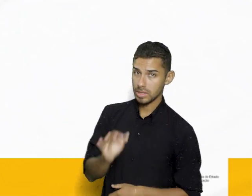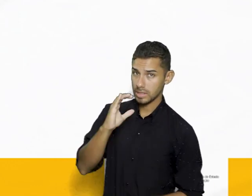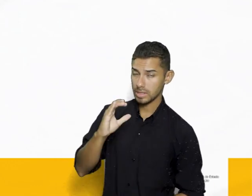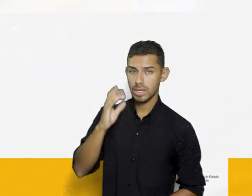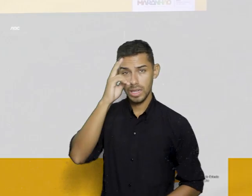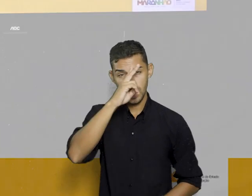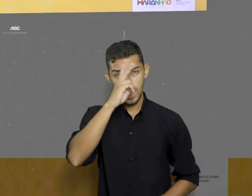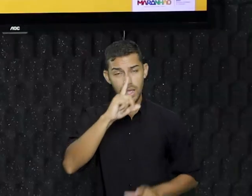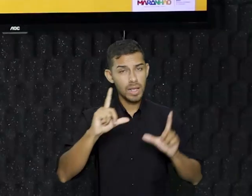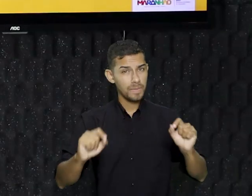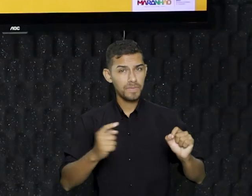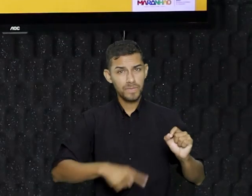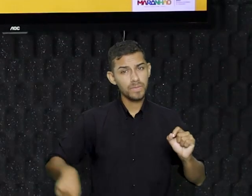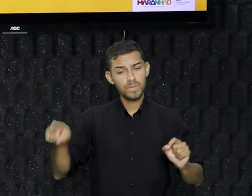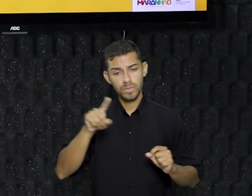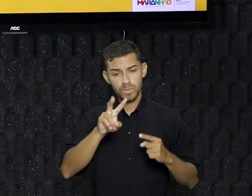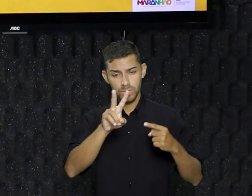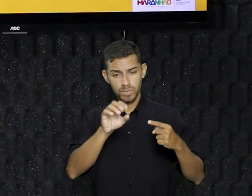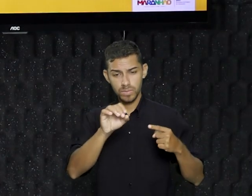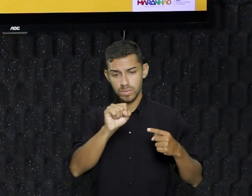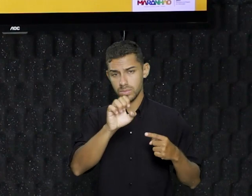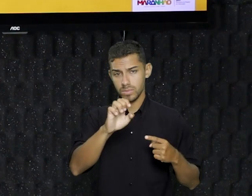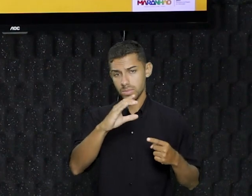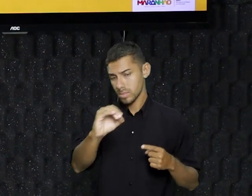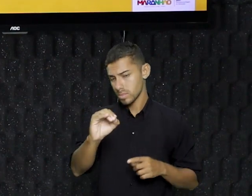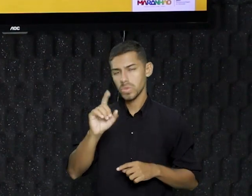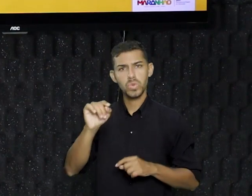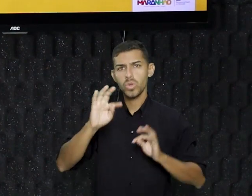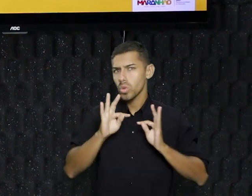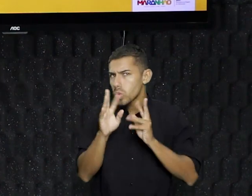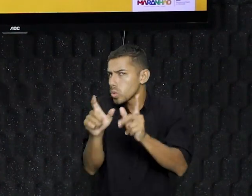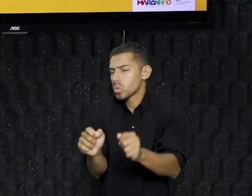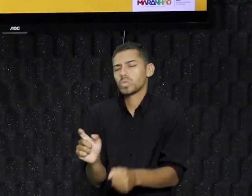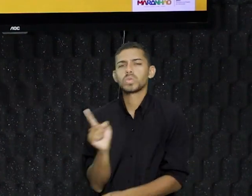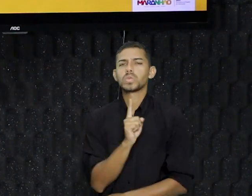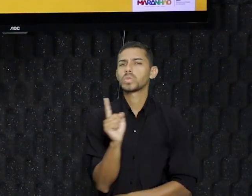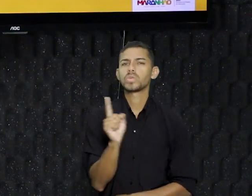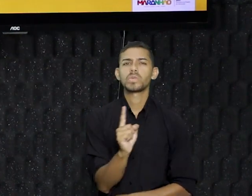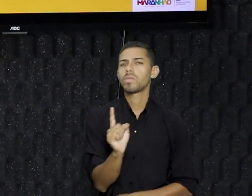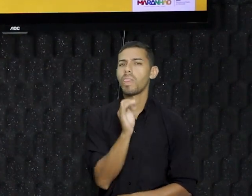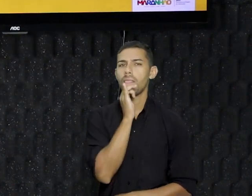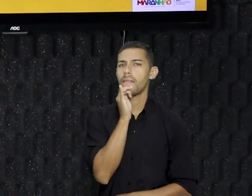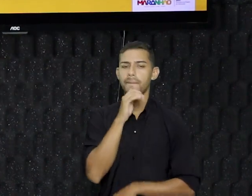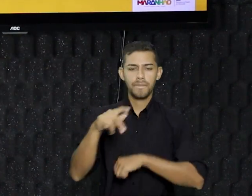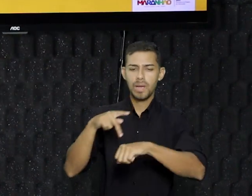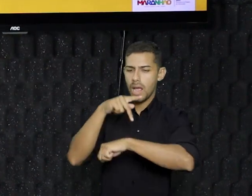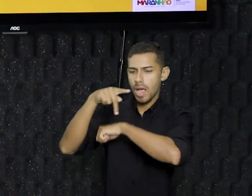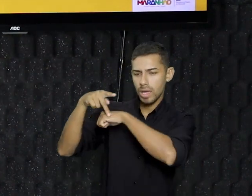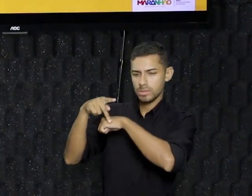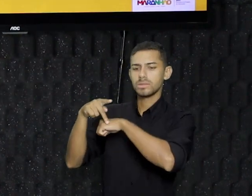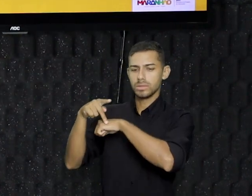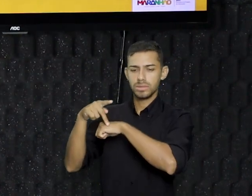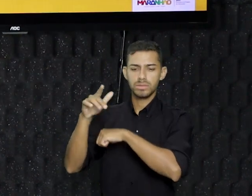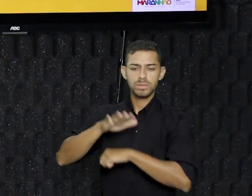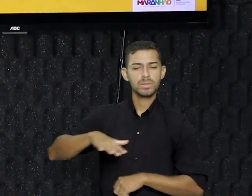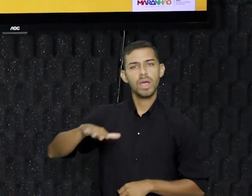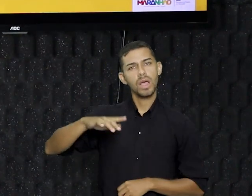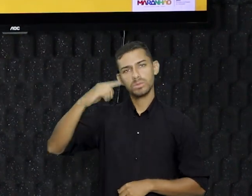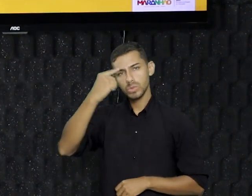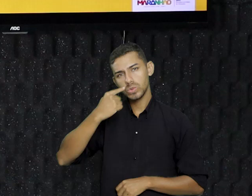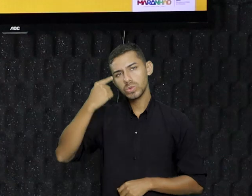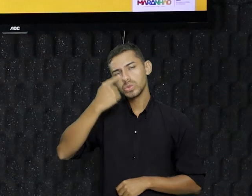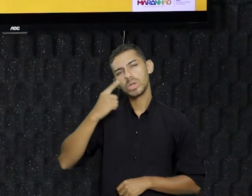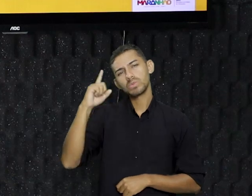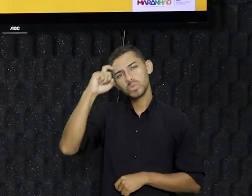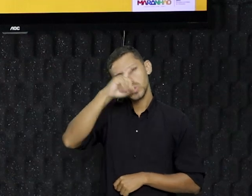Lembrando que vozeu não é utilizado em todo o os países fonoablantes na Espanha muito